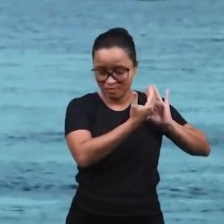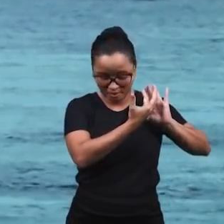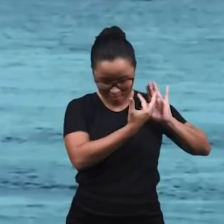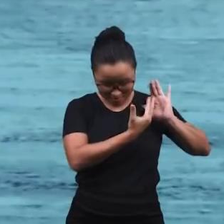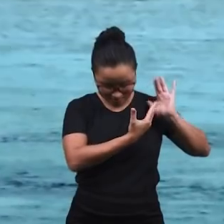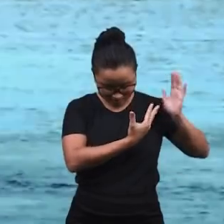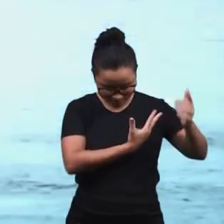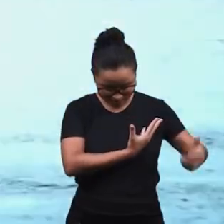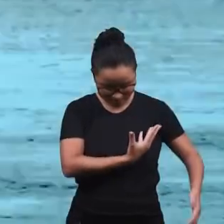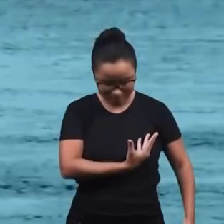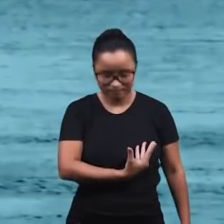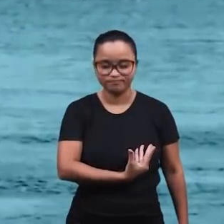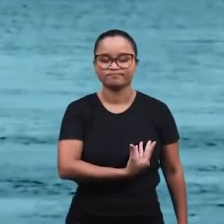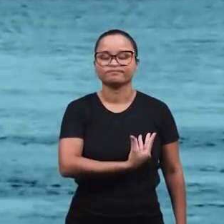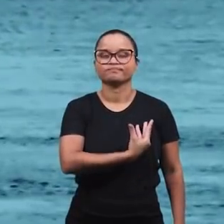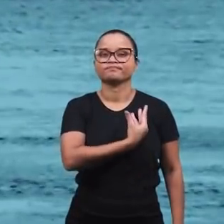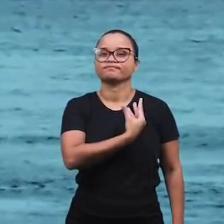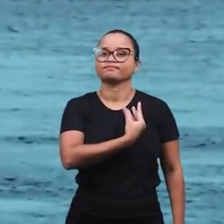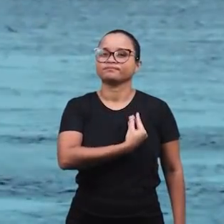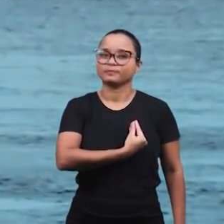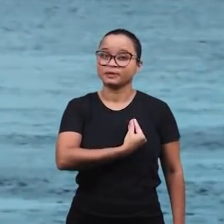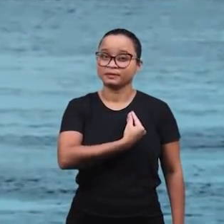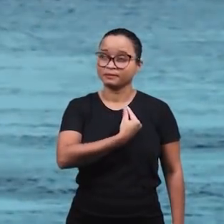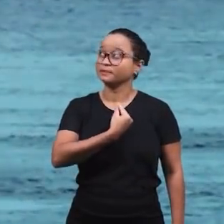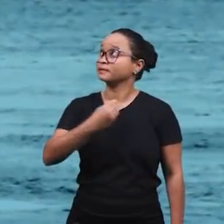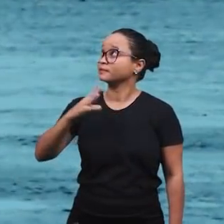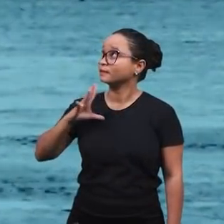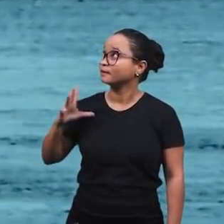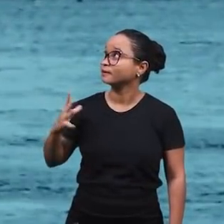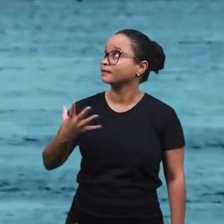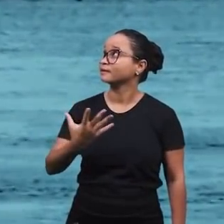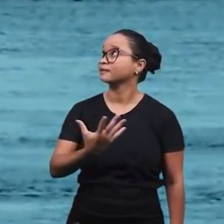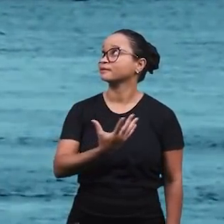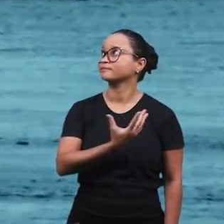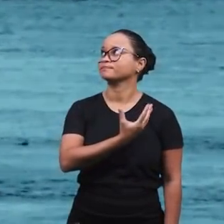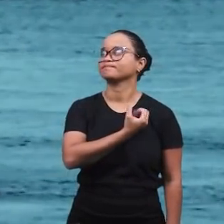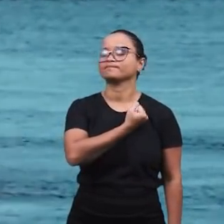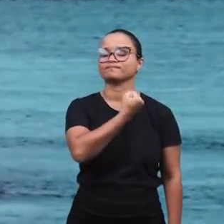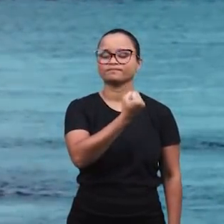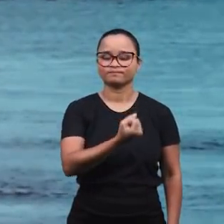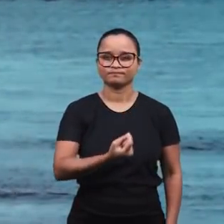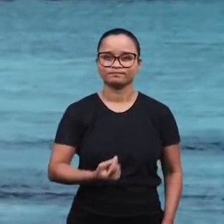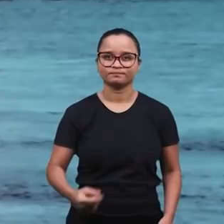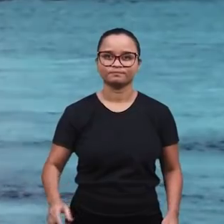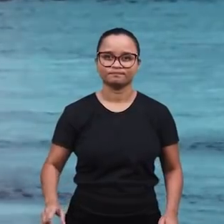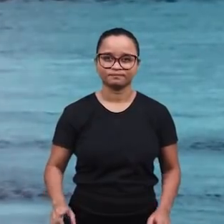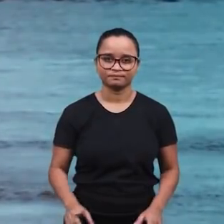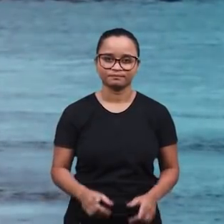derrama do teu sangue remidor.